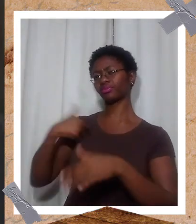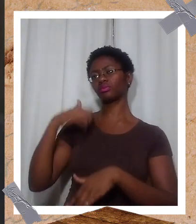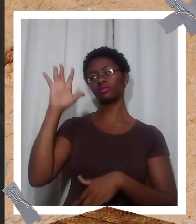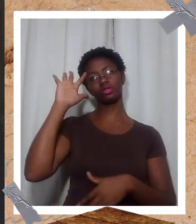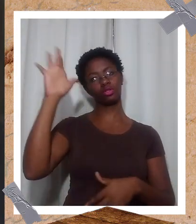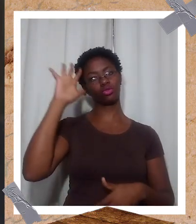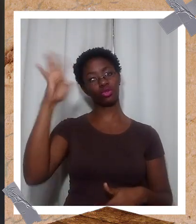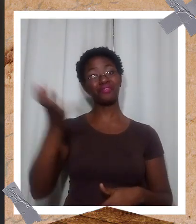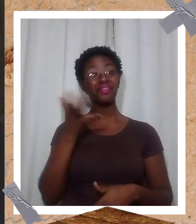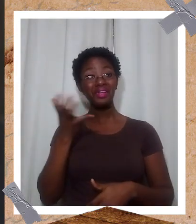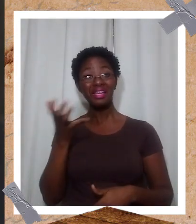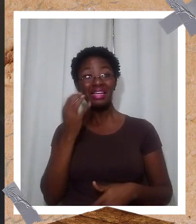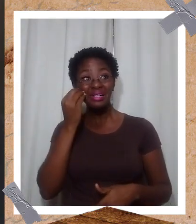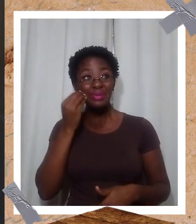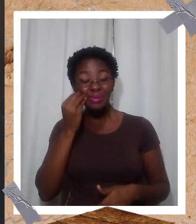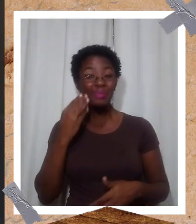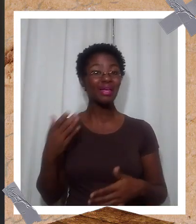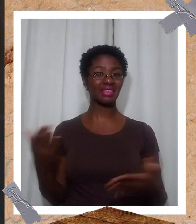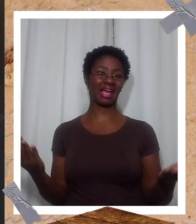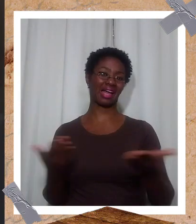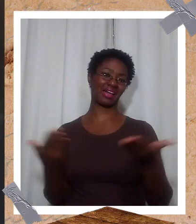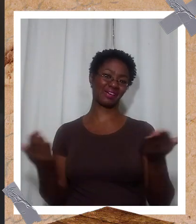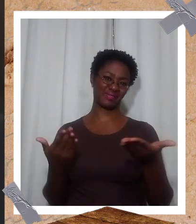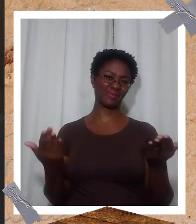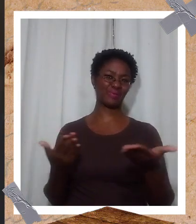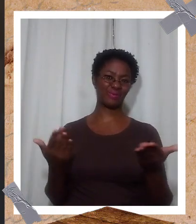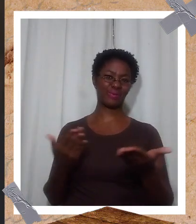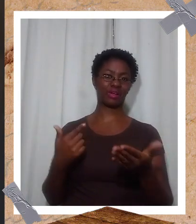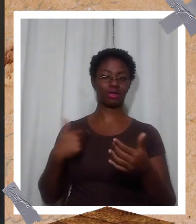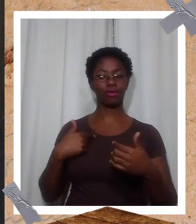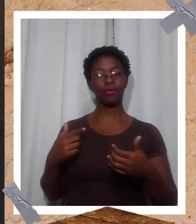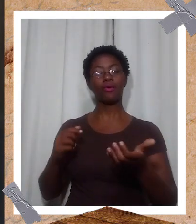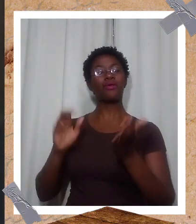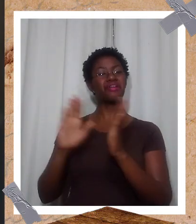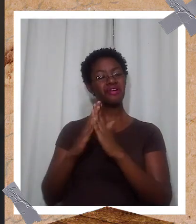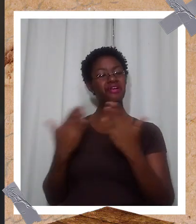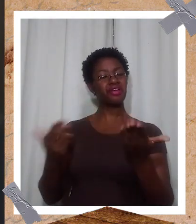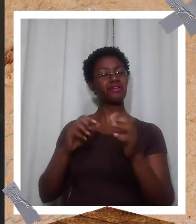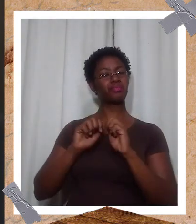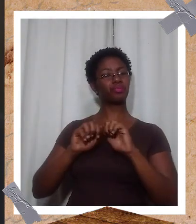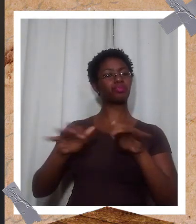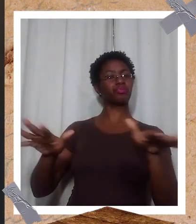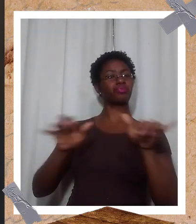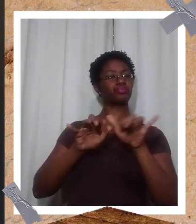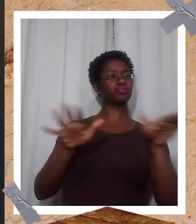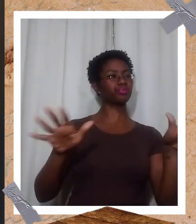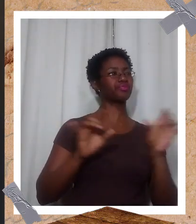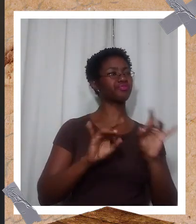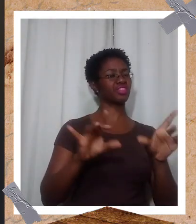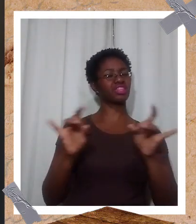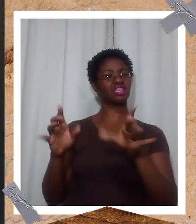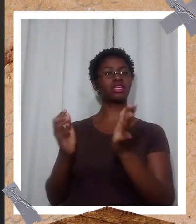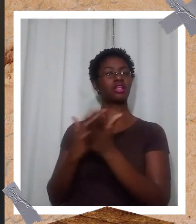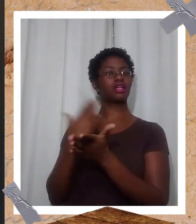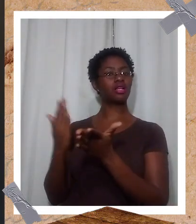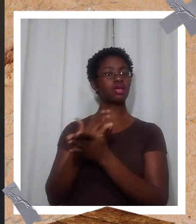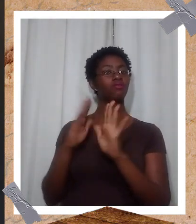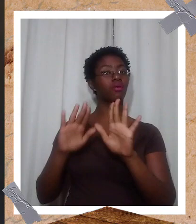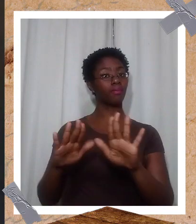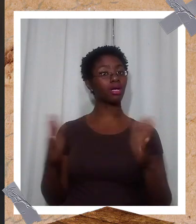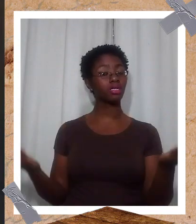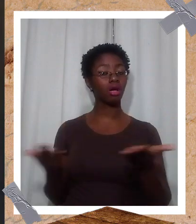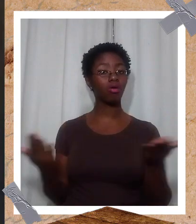sonhava em viver esse momento de publicação de obras, mas, porém, assim, eu tenho